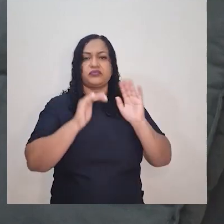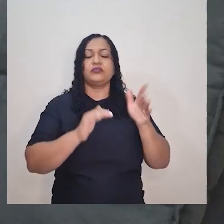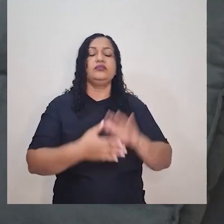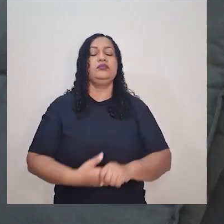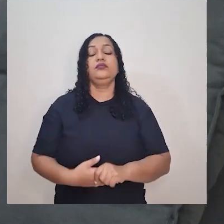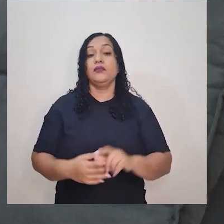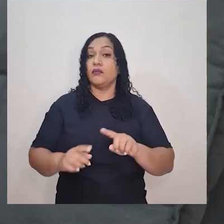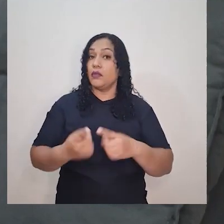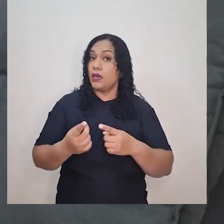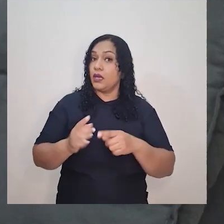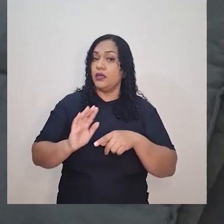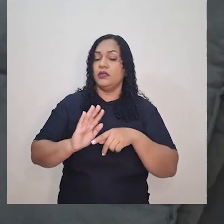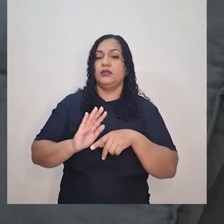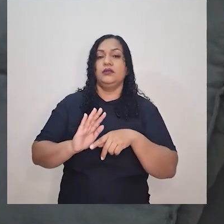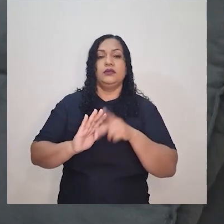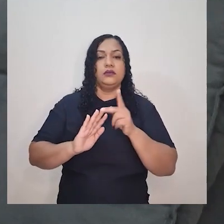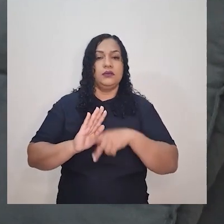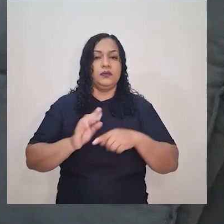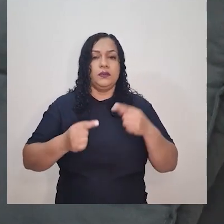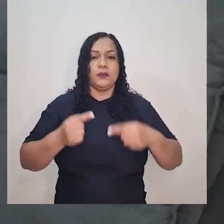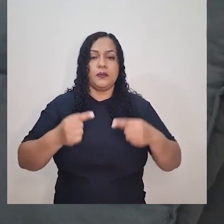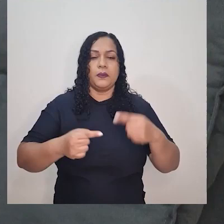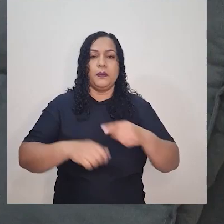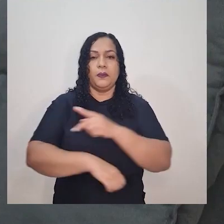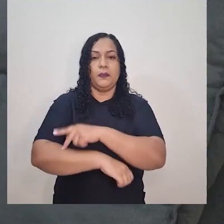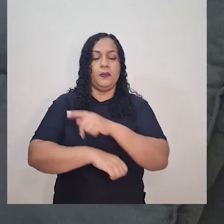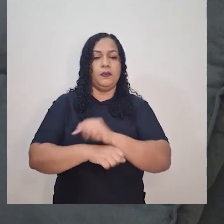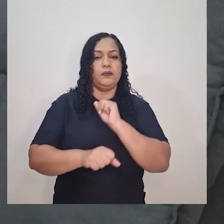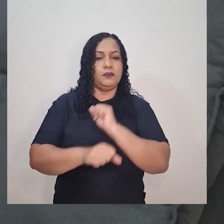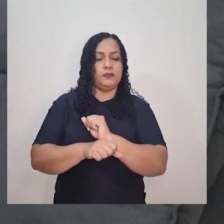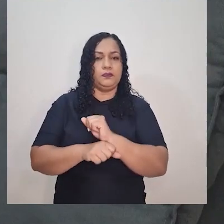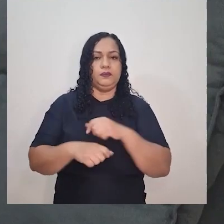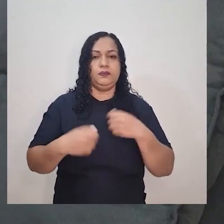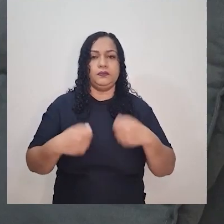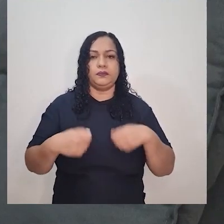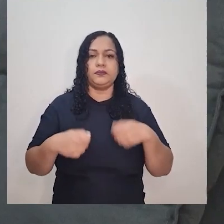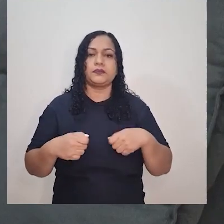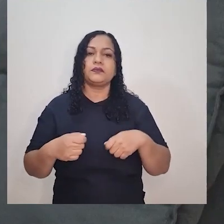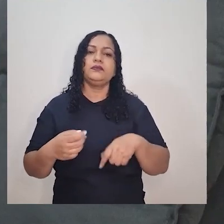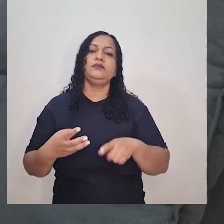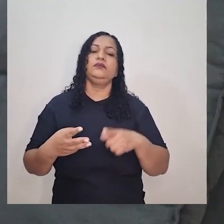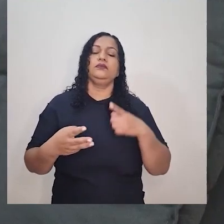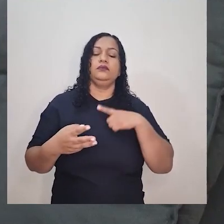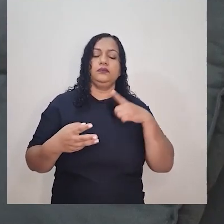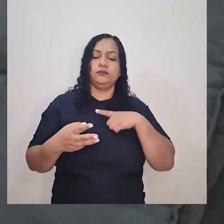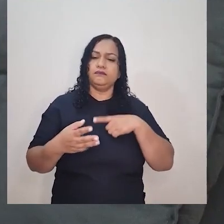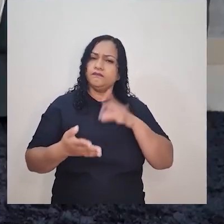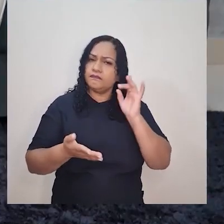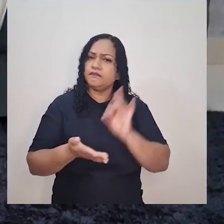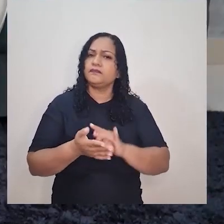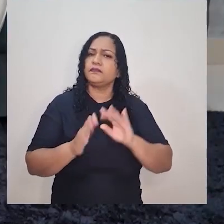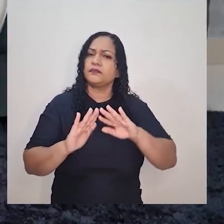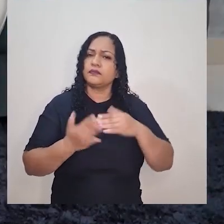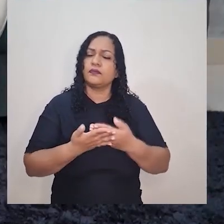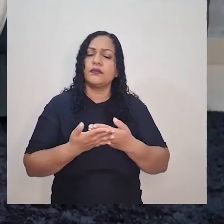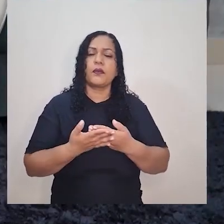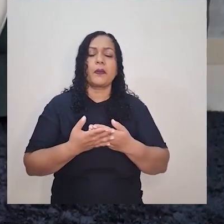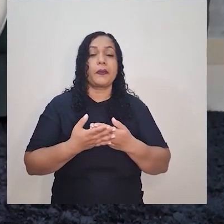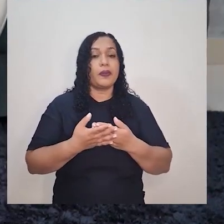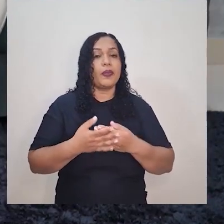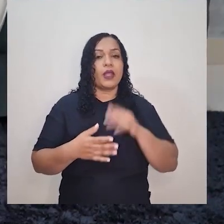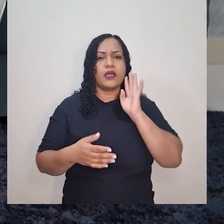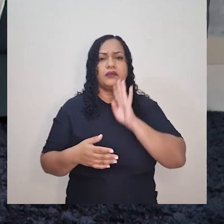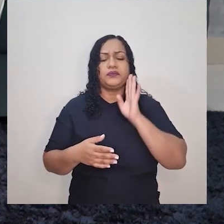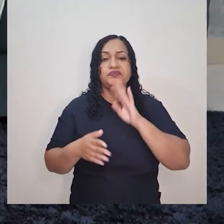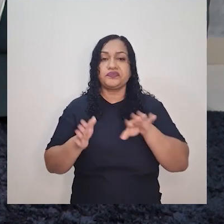projeto não para aí. Ele precisa ser o quê? Consultivo, ele precisa ser o quê? Operacionalizado dentro da escola. Que interessante seria